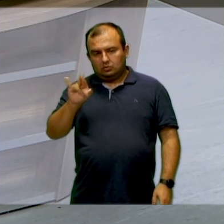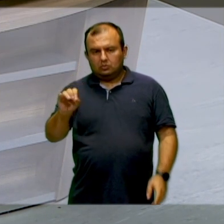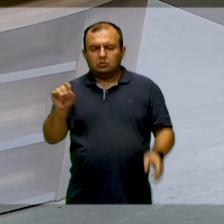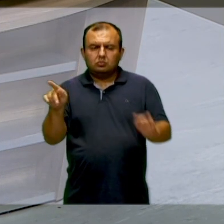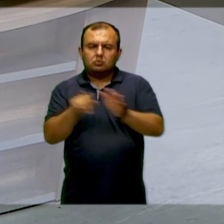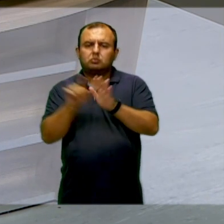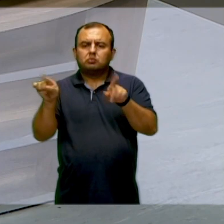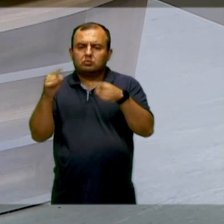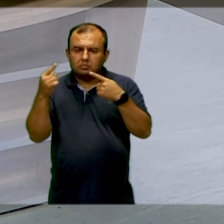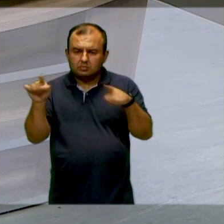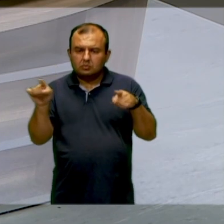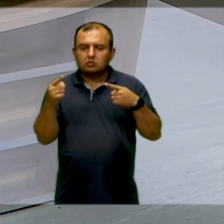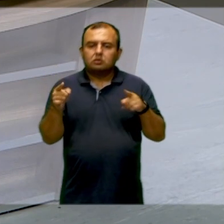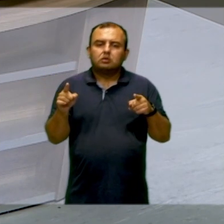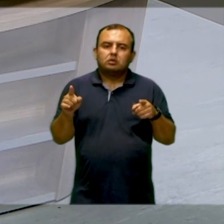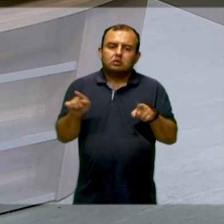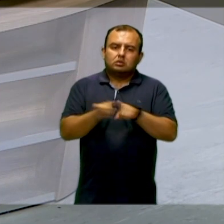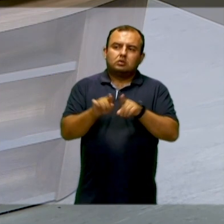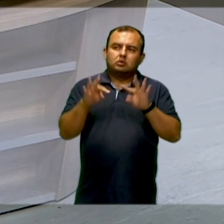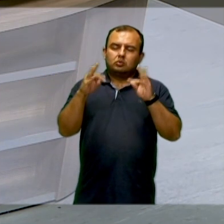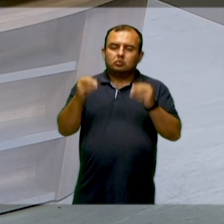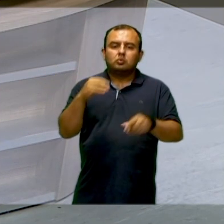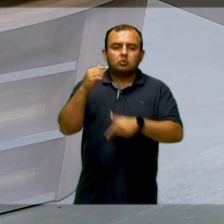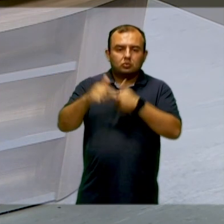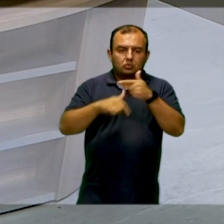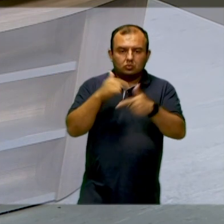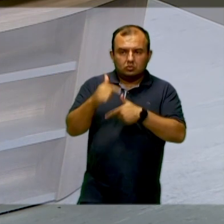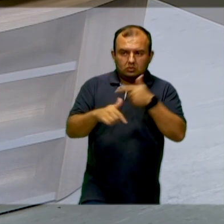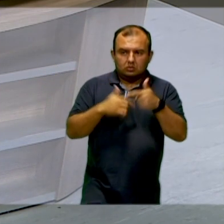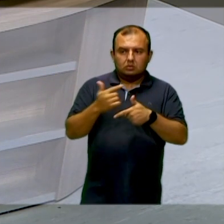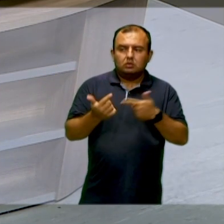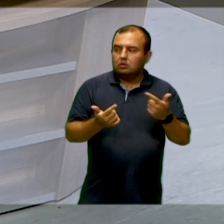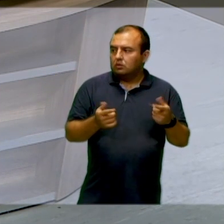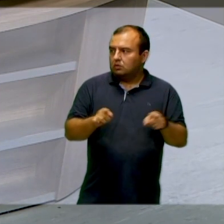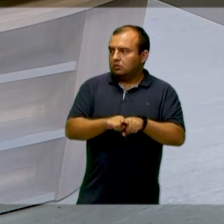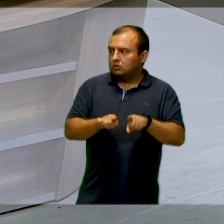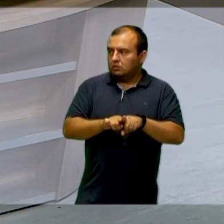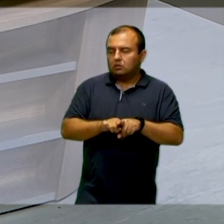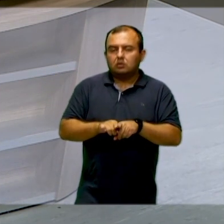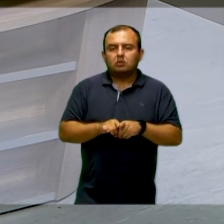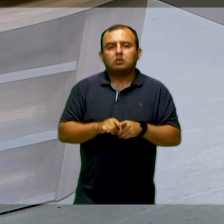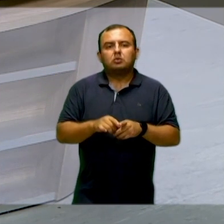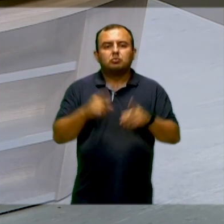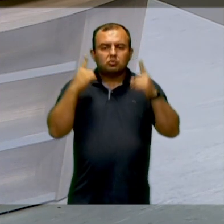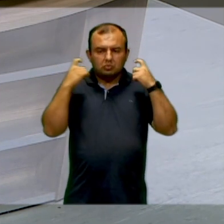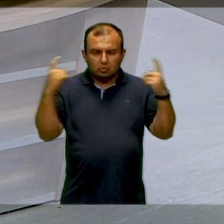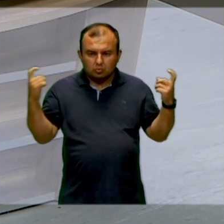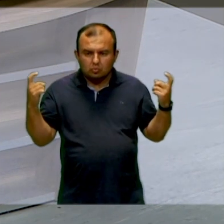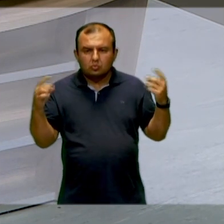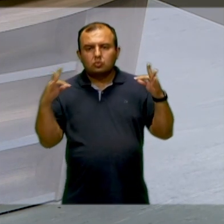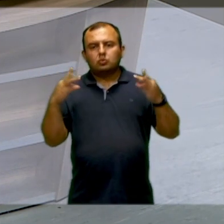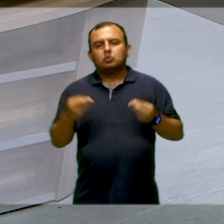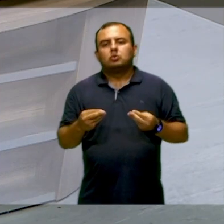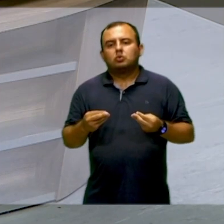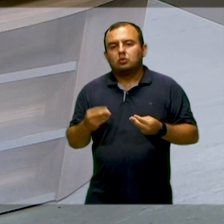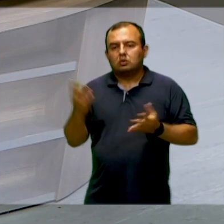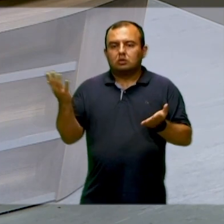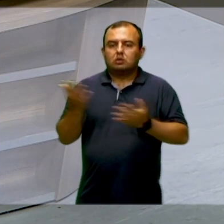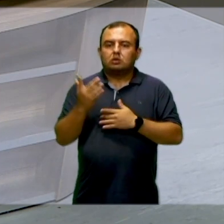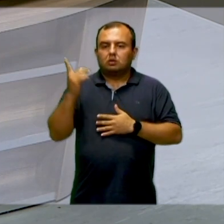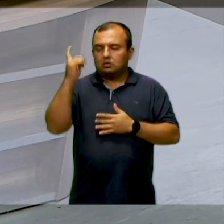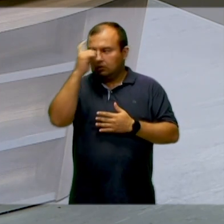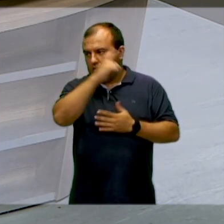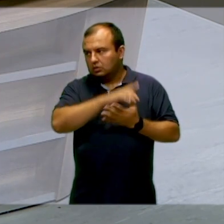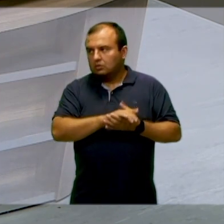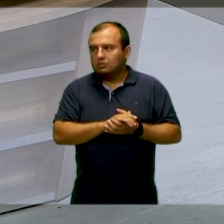música especificamente, precisa fazer todo um trabalho para isolamento sonoro e essa é a nossa acústico, dificuldade.